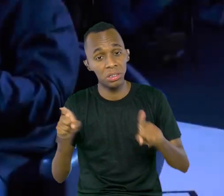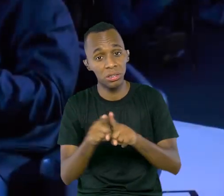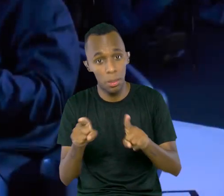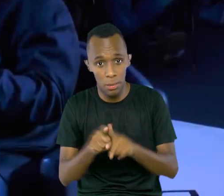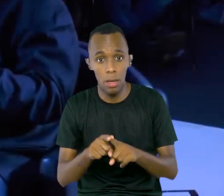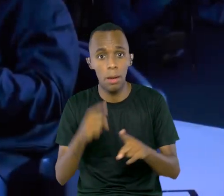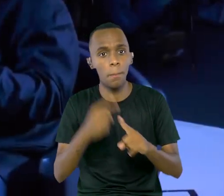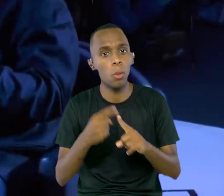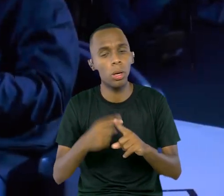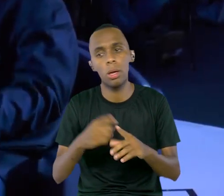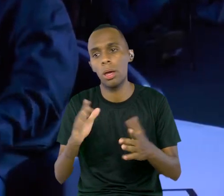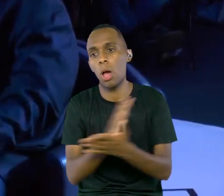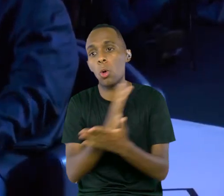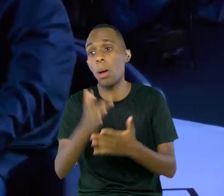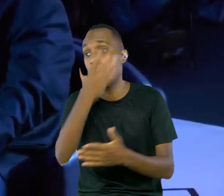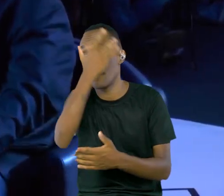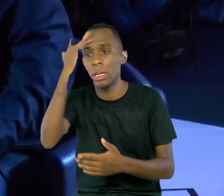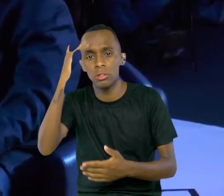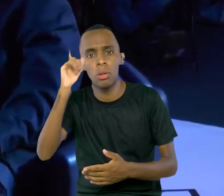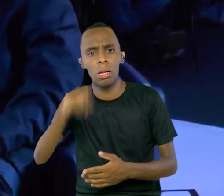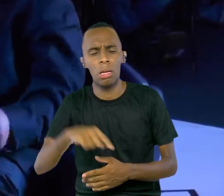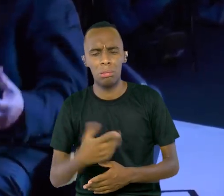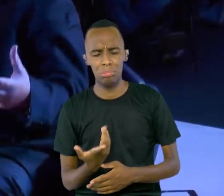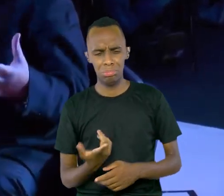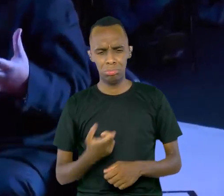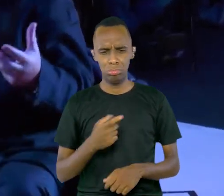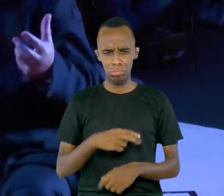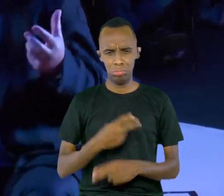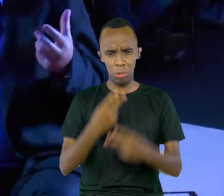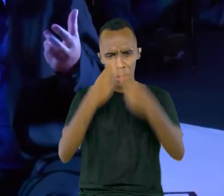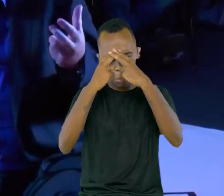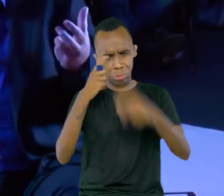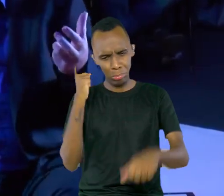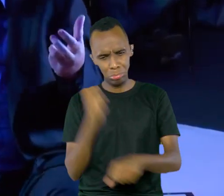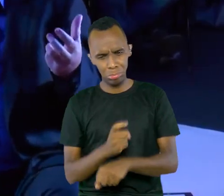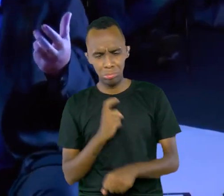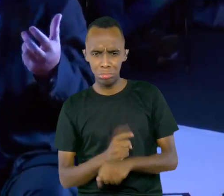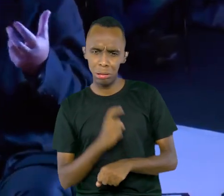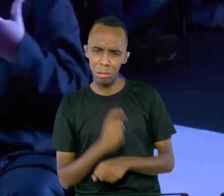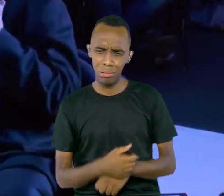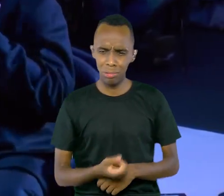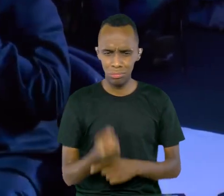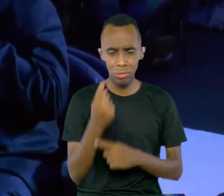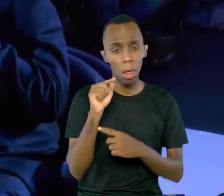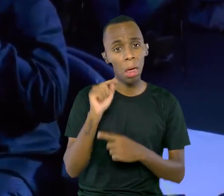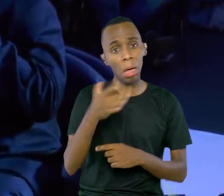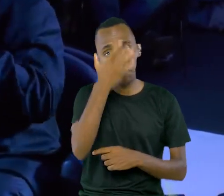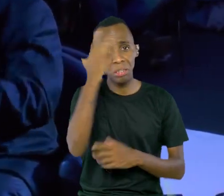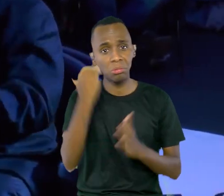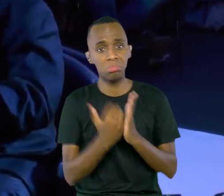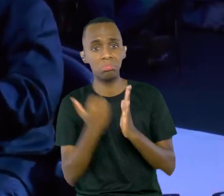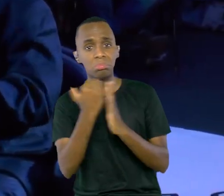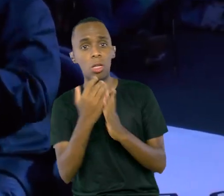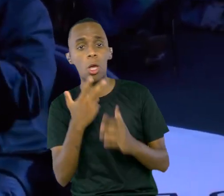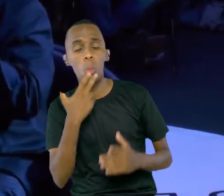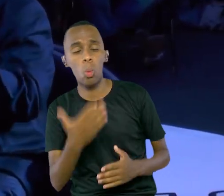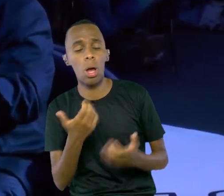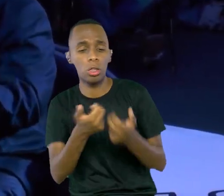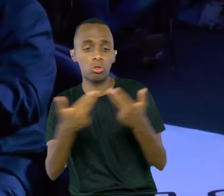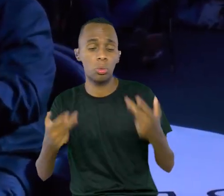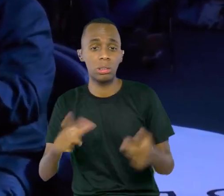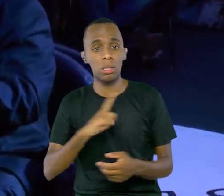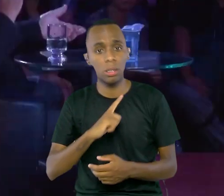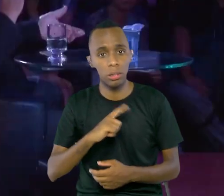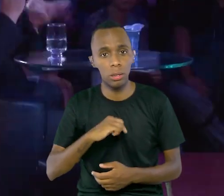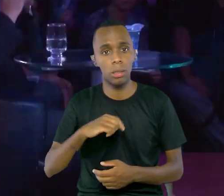E é interessante porque há pessoas, né, Afonso, que são de uma arrogância brutal em relação àquilo que elas são, àquilo que